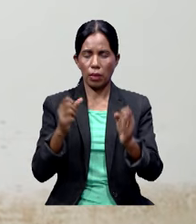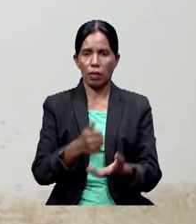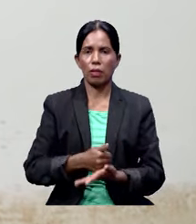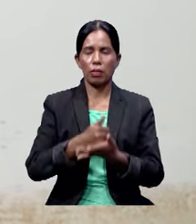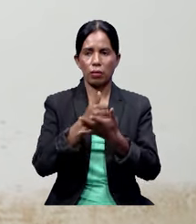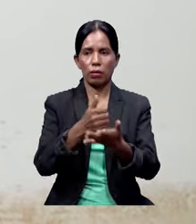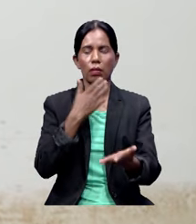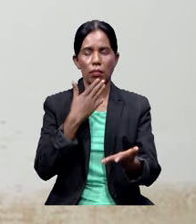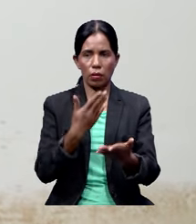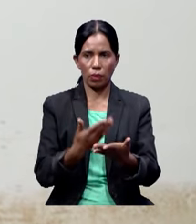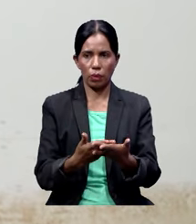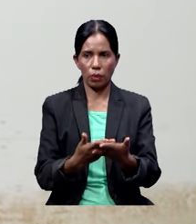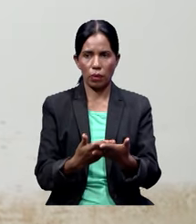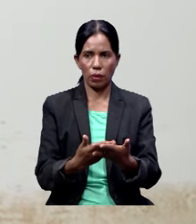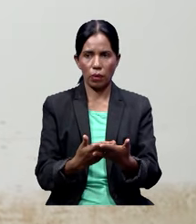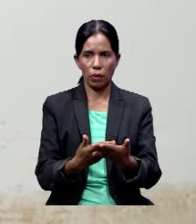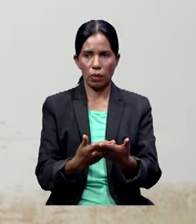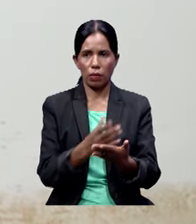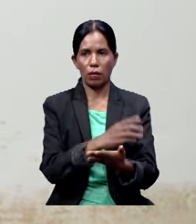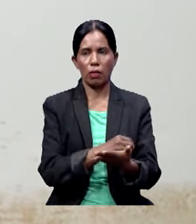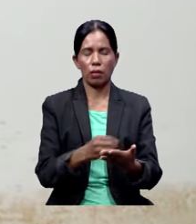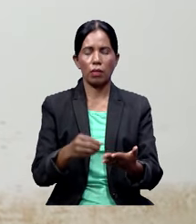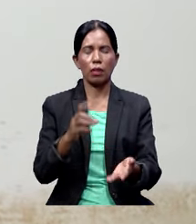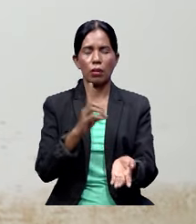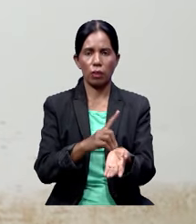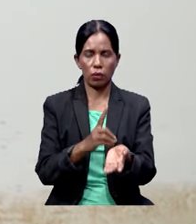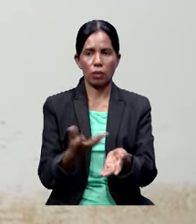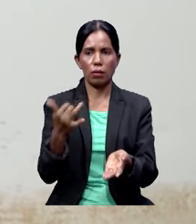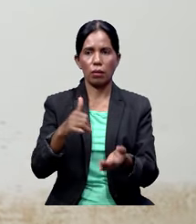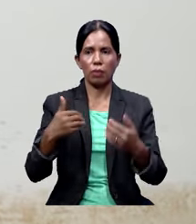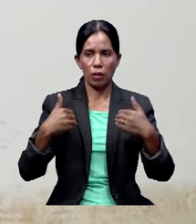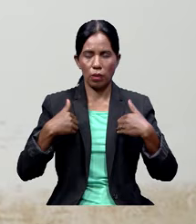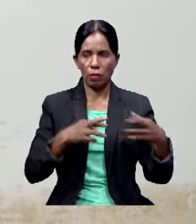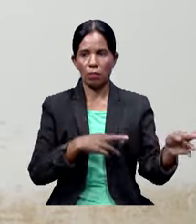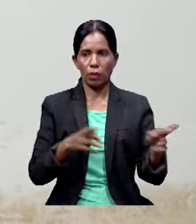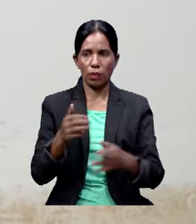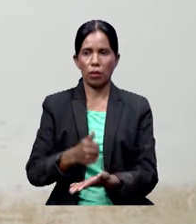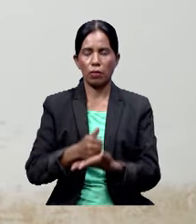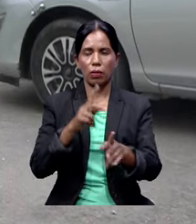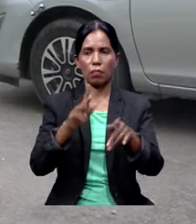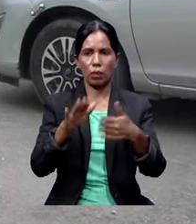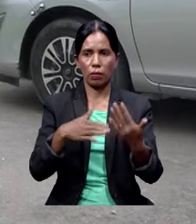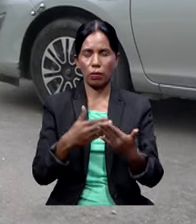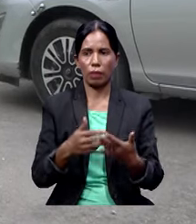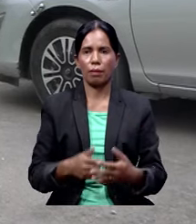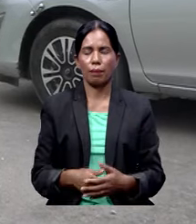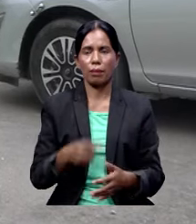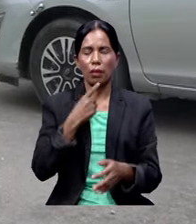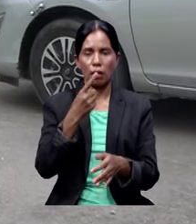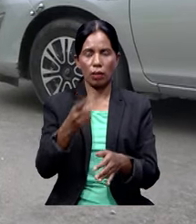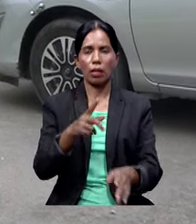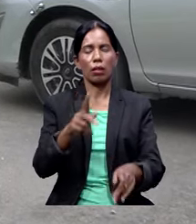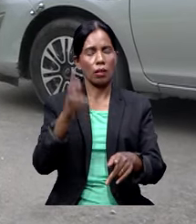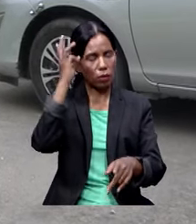memak dia no pessoal Saudi sir bel iha no pronto de bel atende tine komunidad sir. Hatamba preocupação